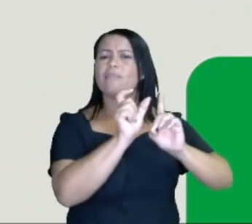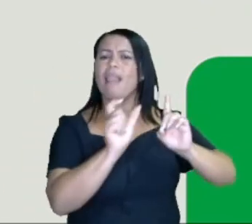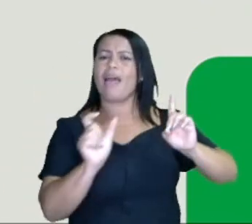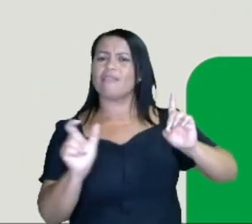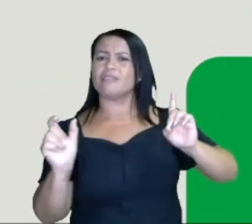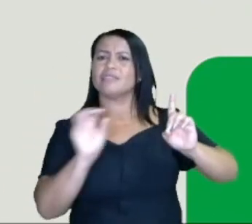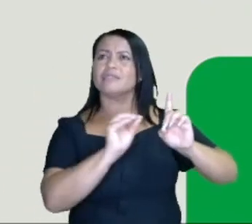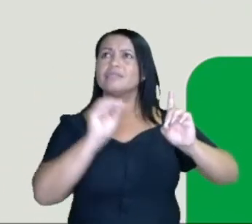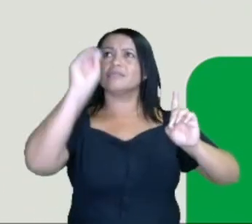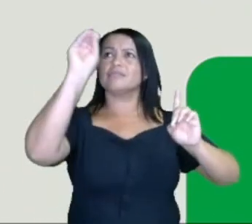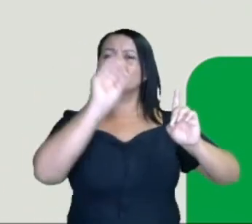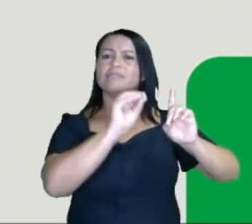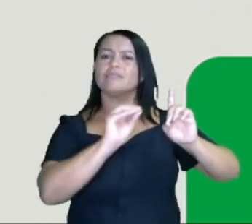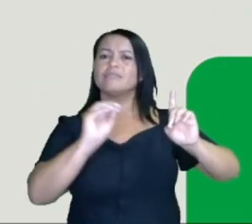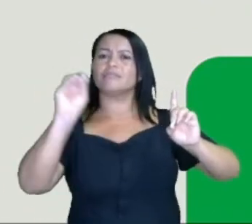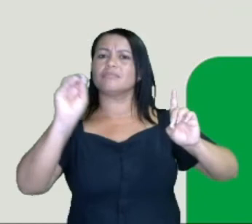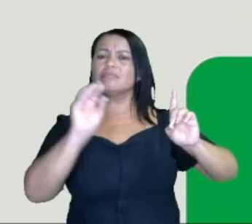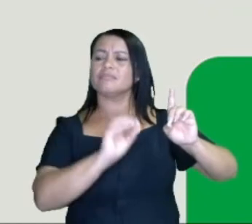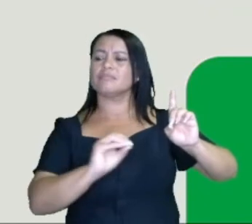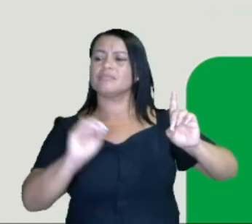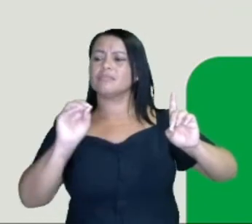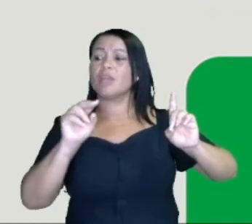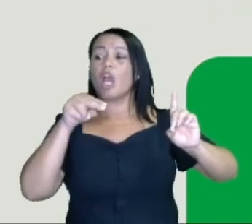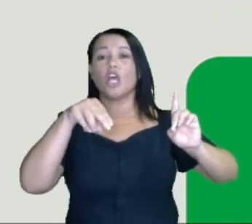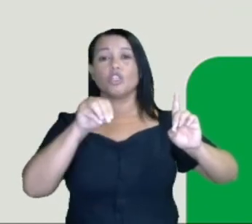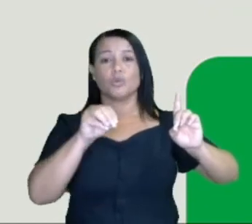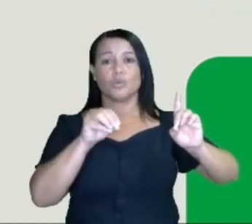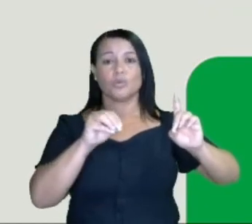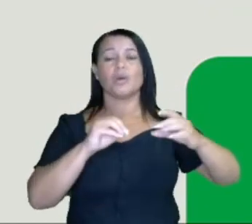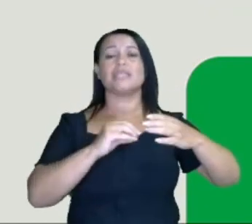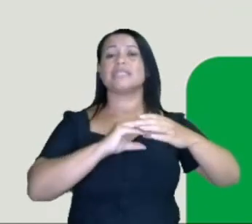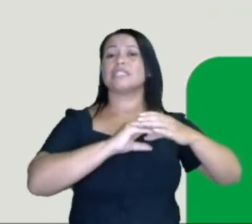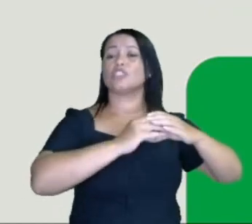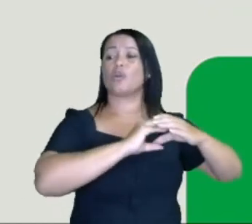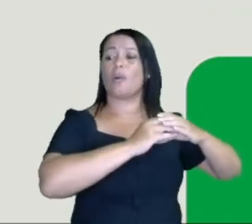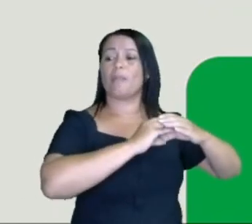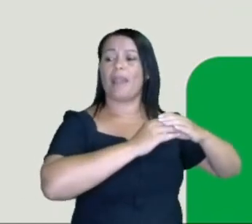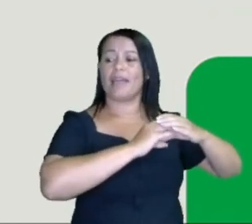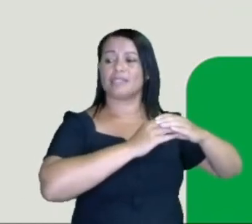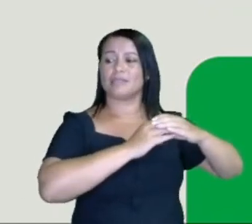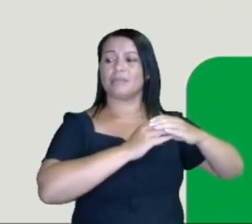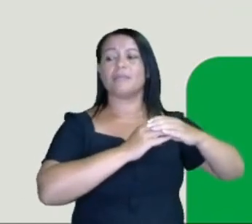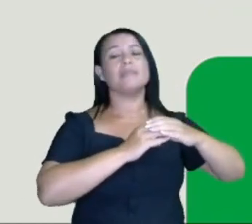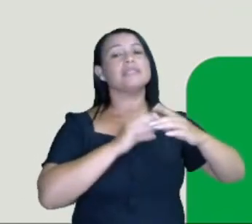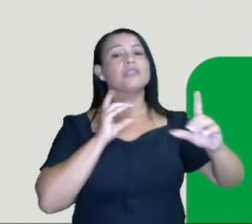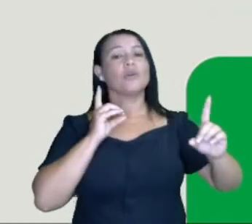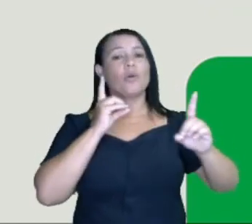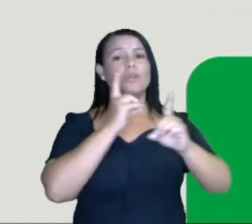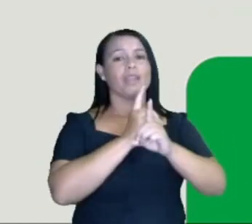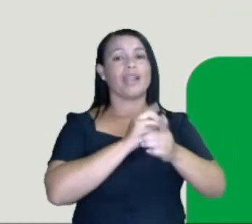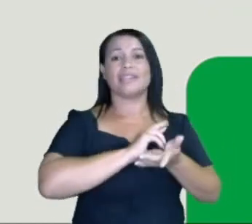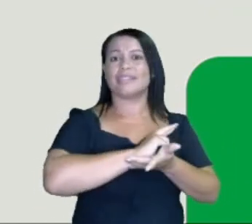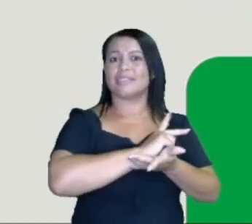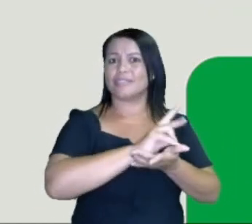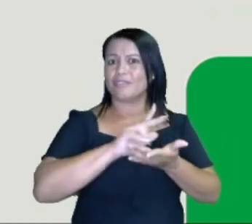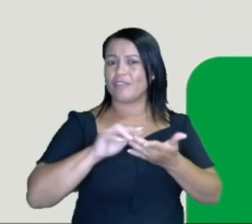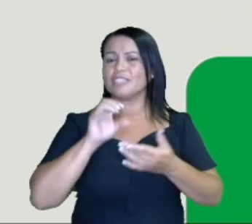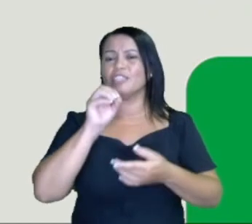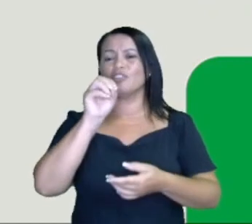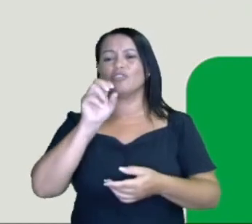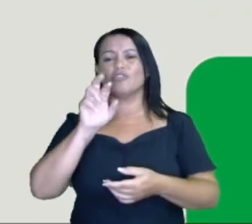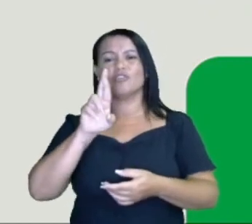corretas agora. Vamos lá. No citoplasma são encontradas várias